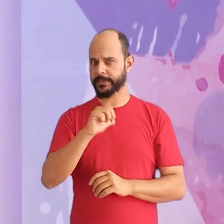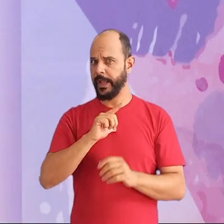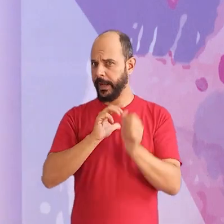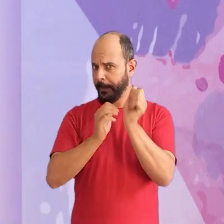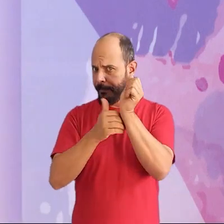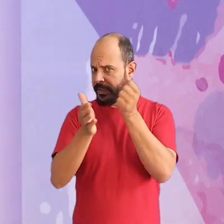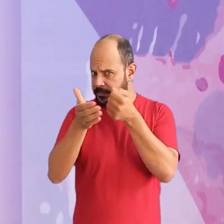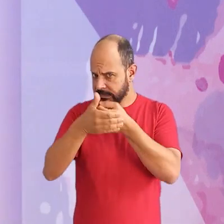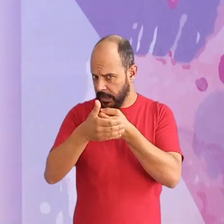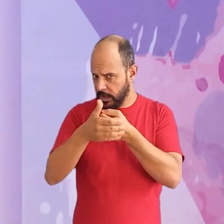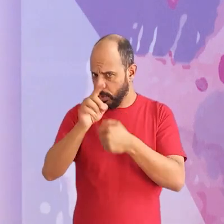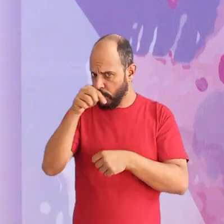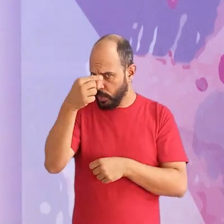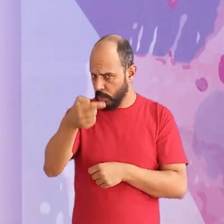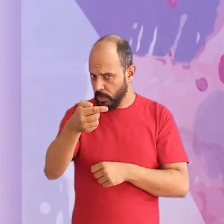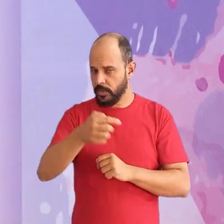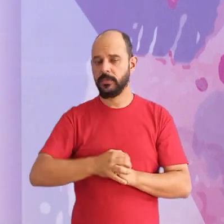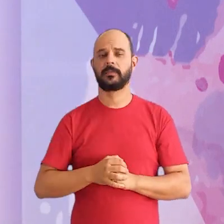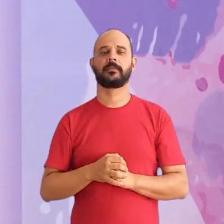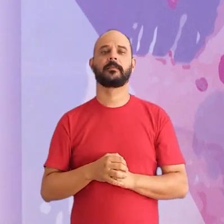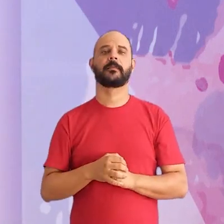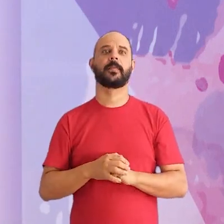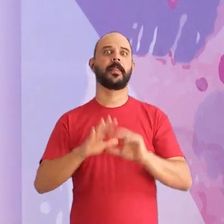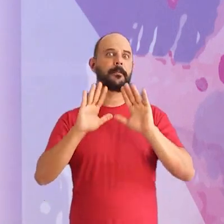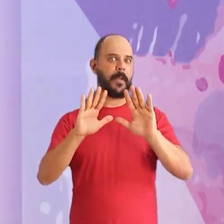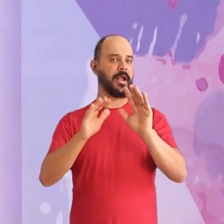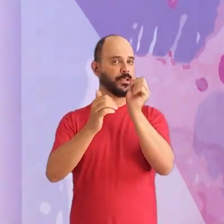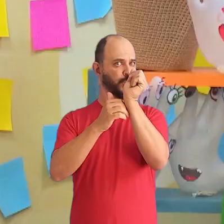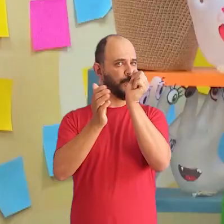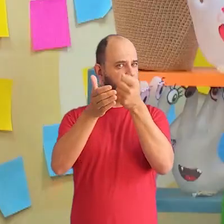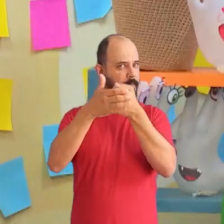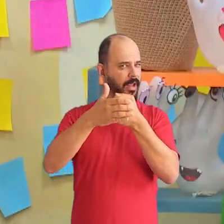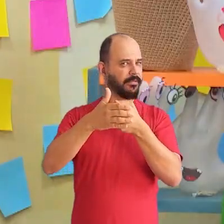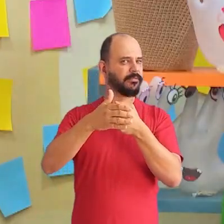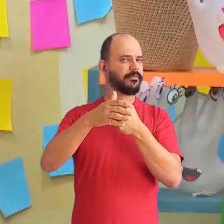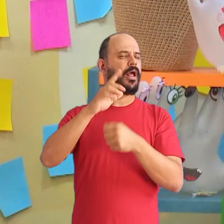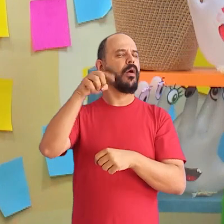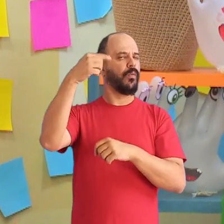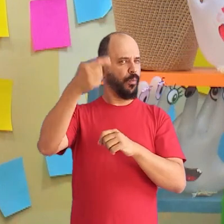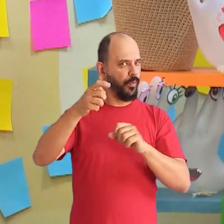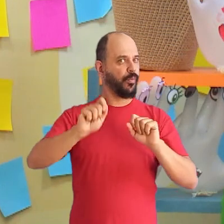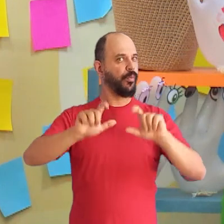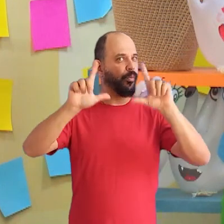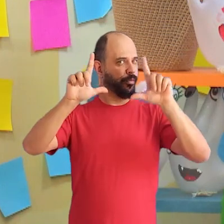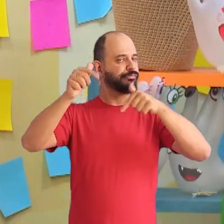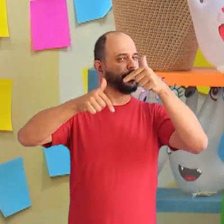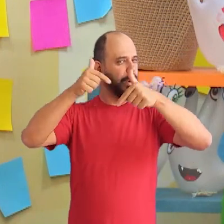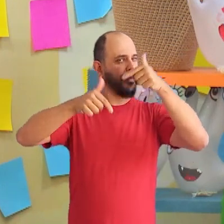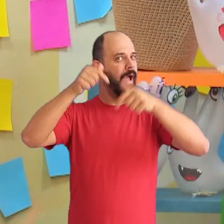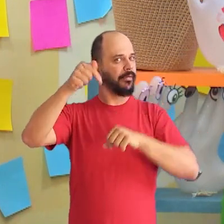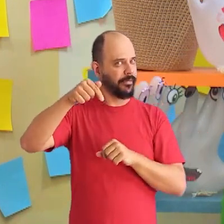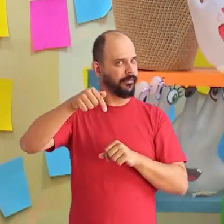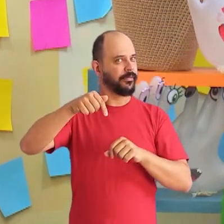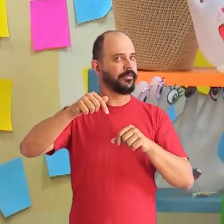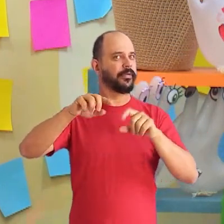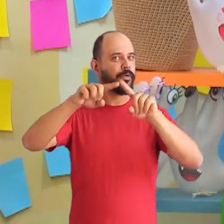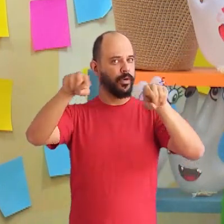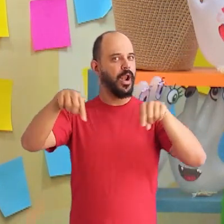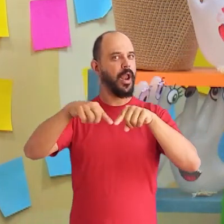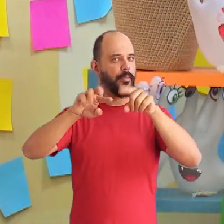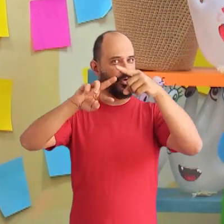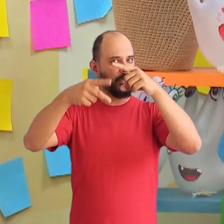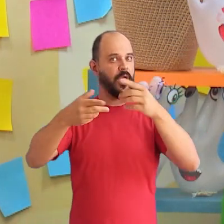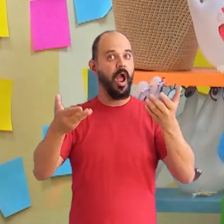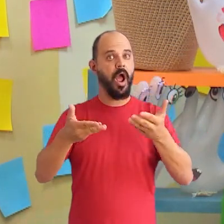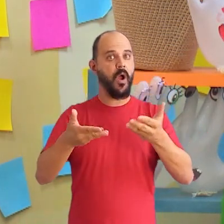que será que aconteceu? Será um novo mistério? Mas esse mistério a gente deixa para o próximo dia